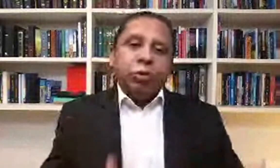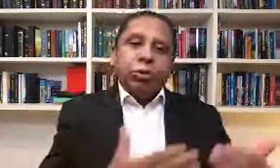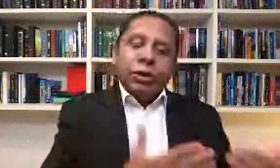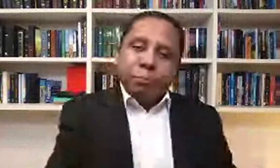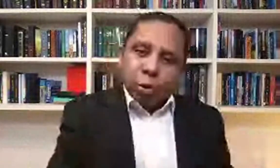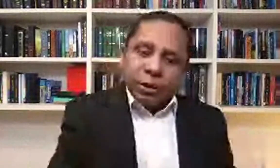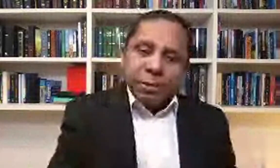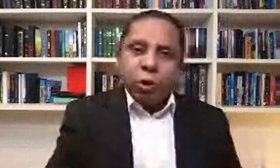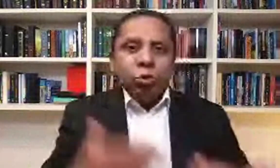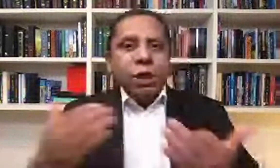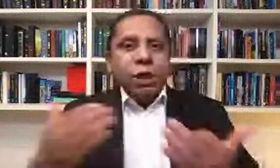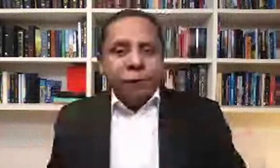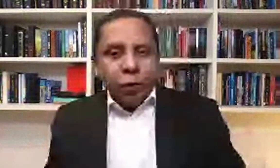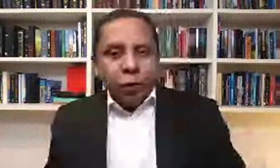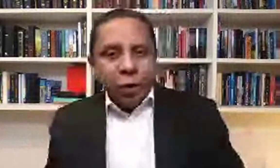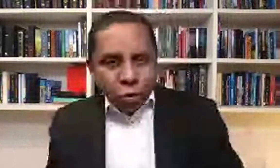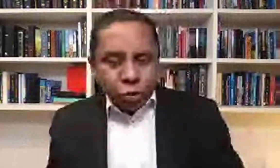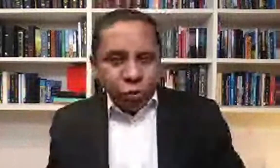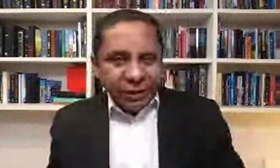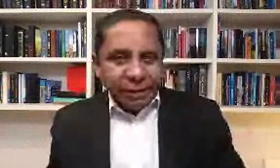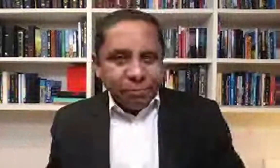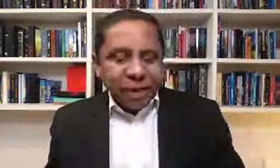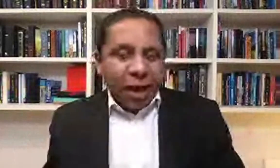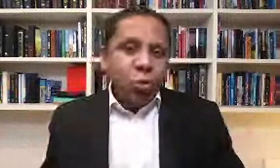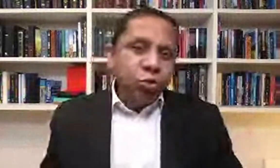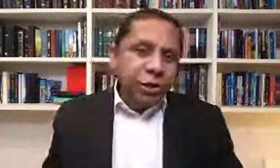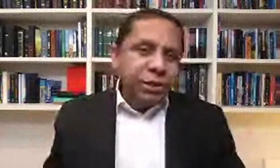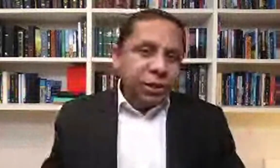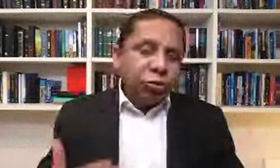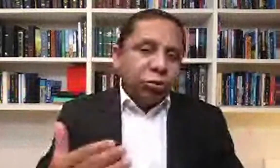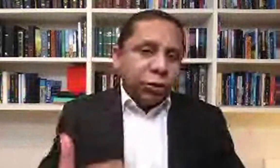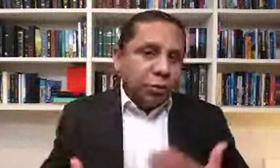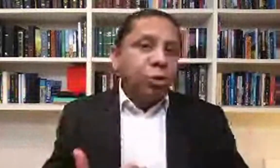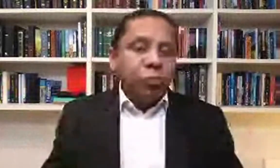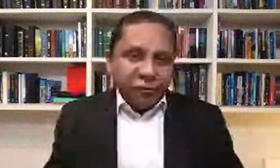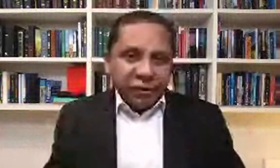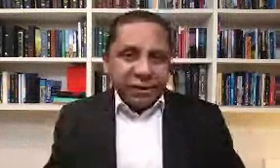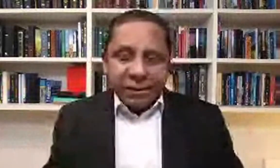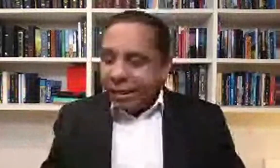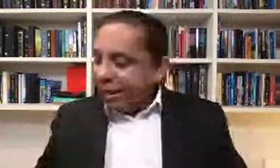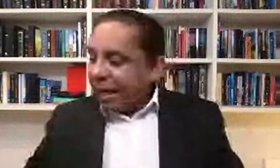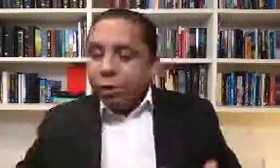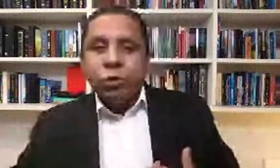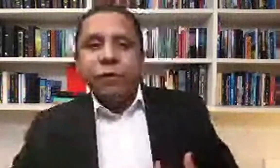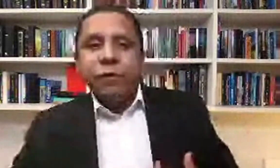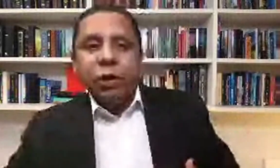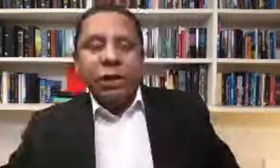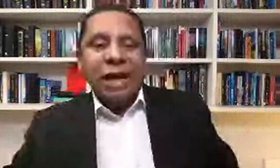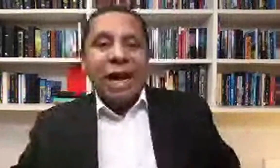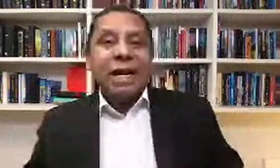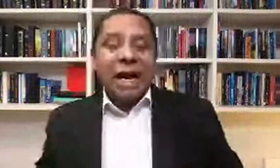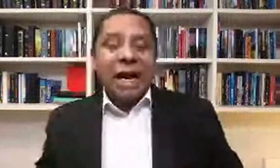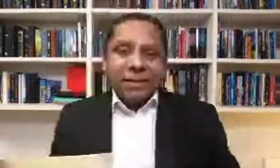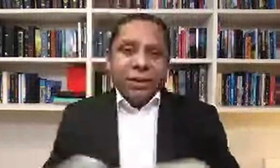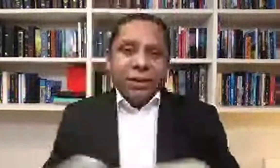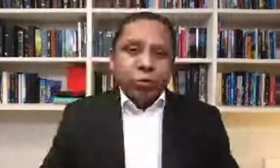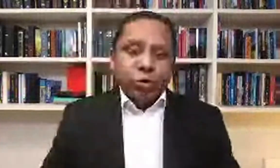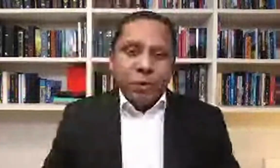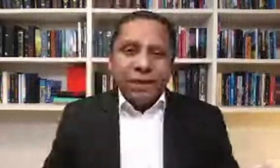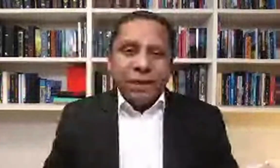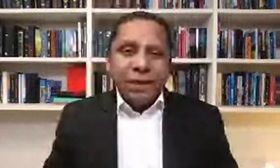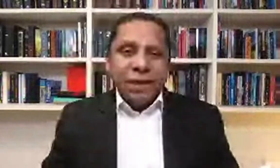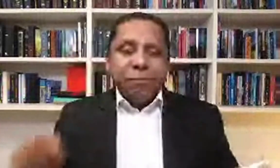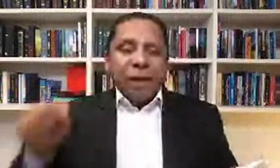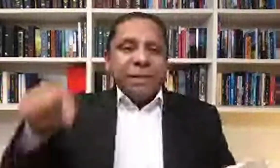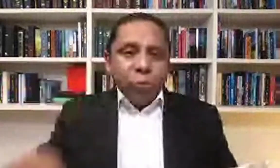cidade foi destruída por um terremoto e foi reconstruída. Alguns dizem que isso aconteceu mais de uma vez. E aí, quando você olha a carta que